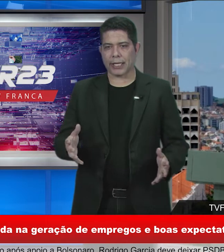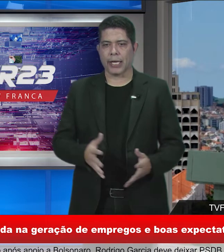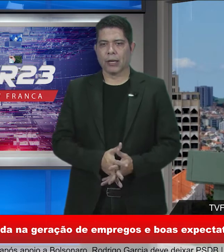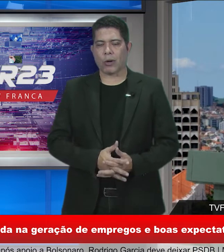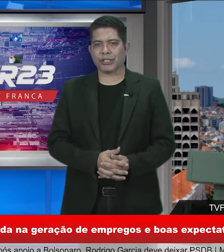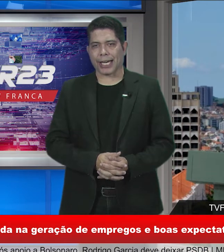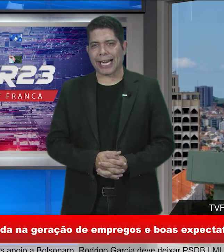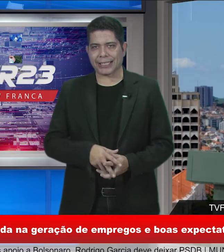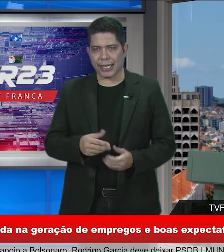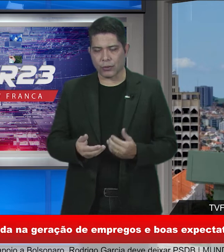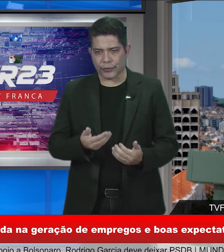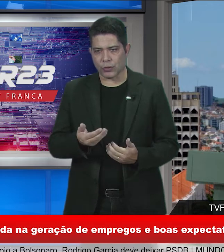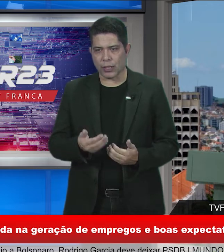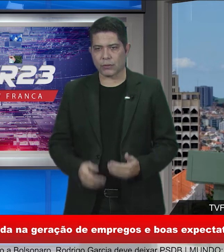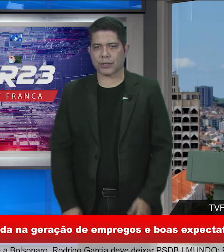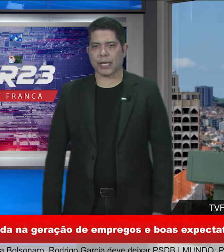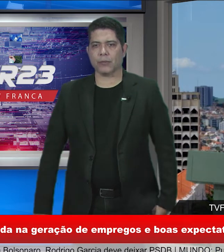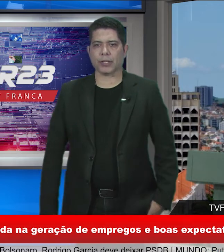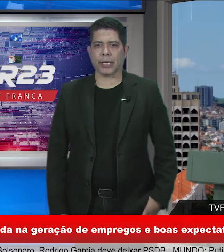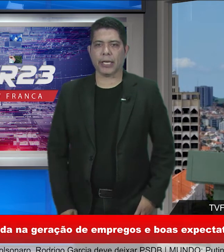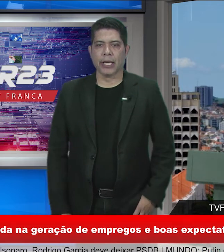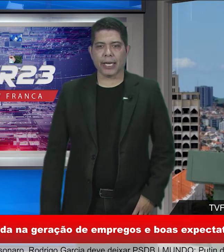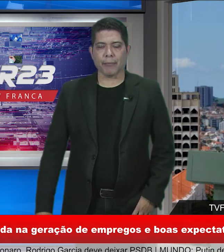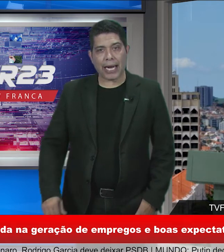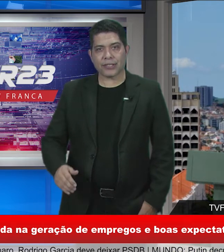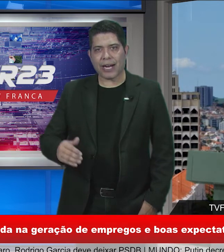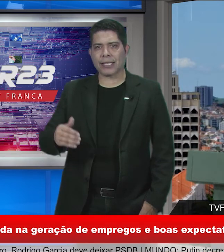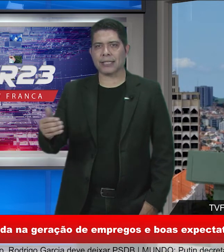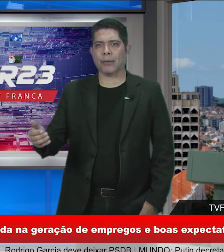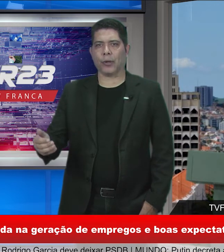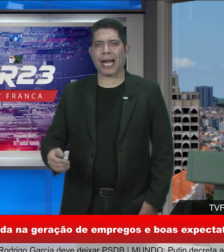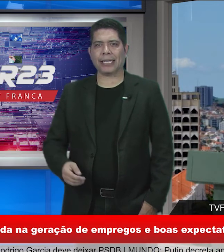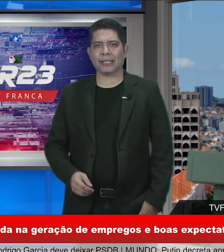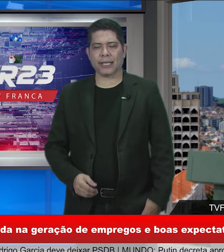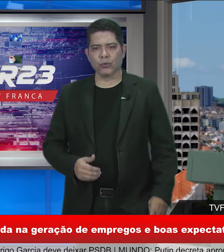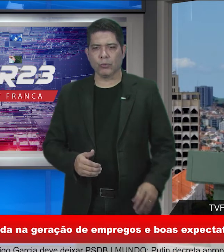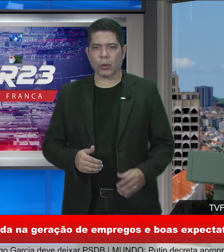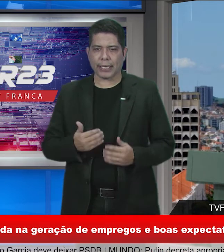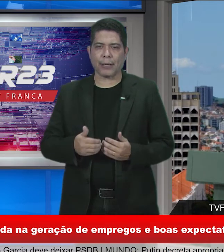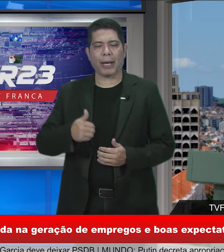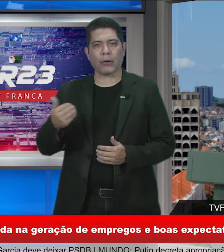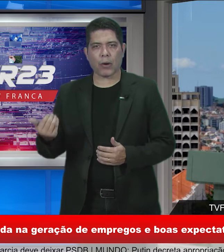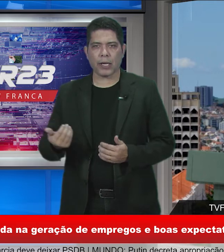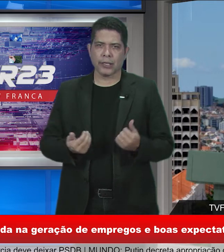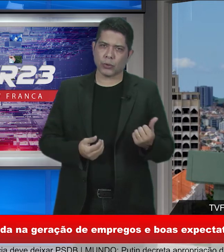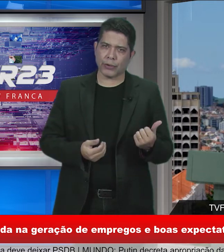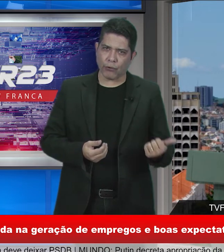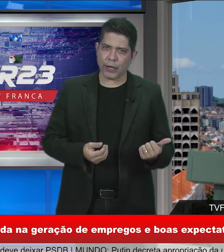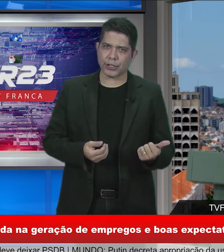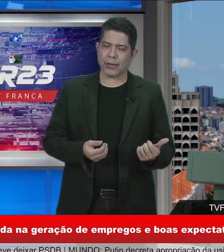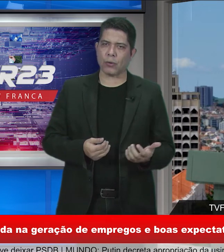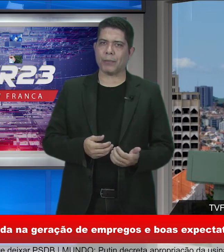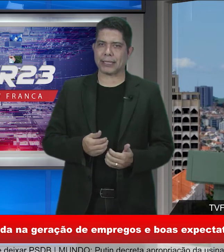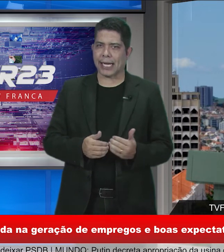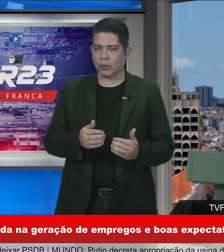Tomara que com a chegada, né, do fim do ano nós tenhamos aí mais vagas temporárias, né, um número ainda maior do que foi